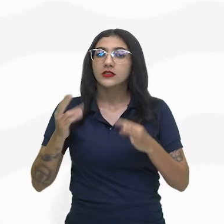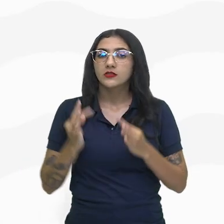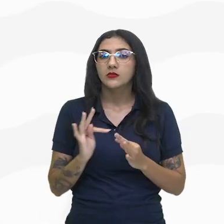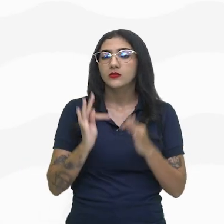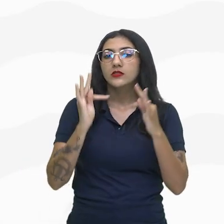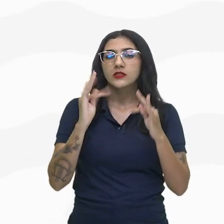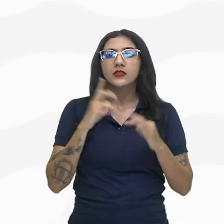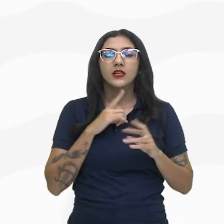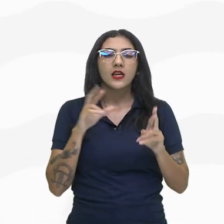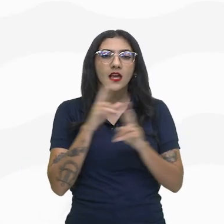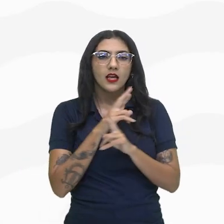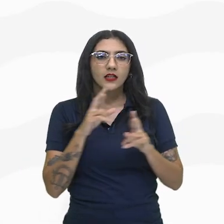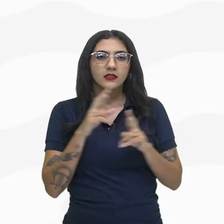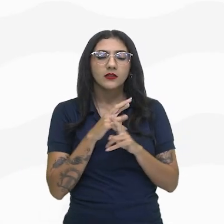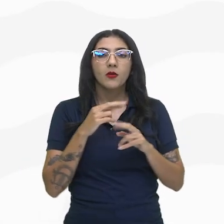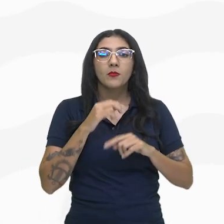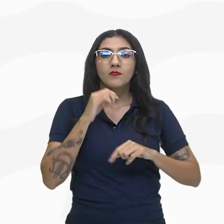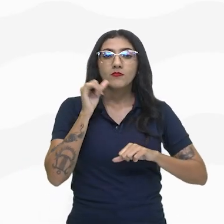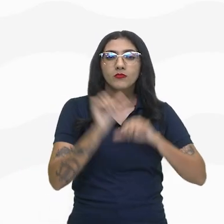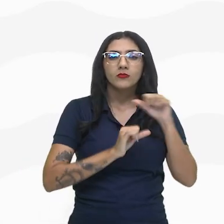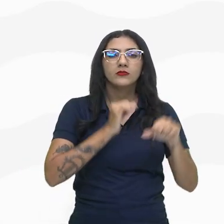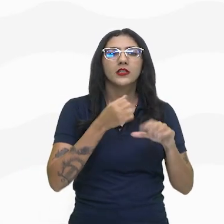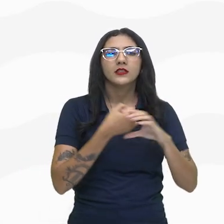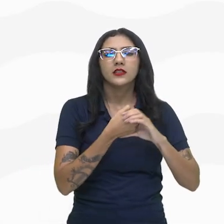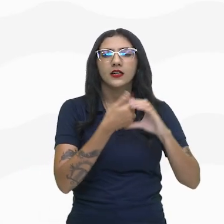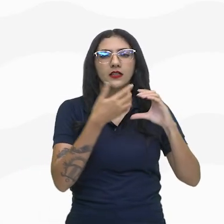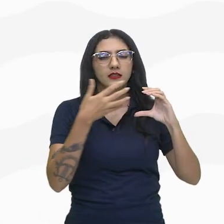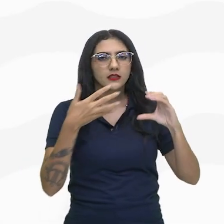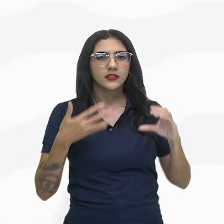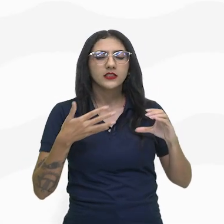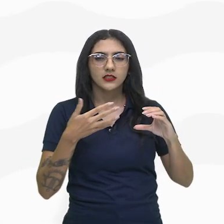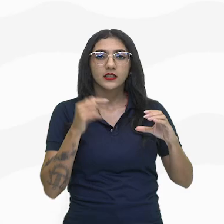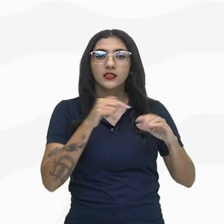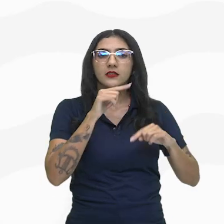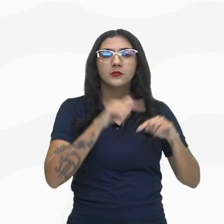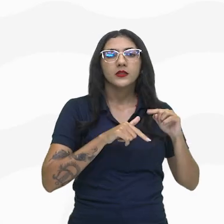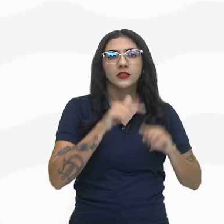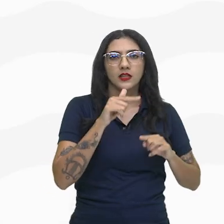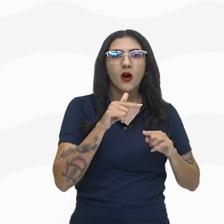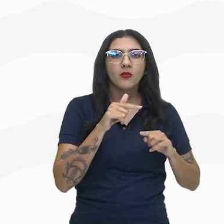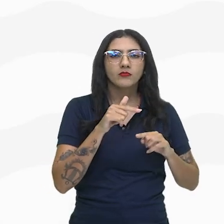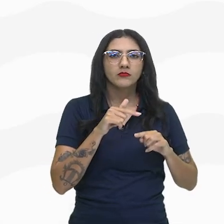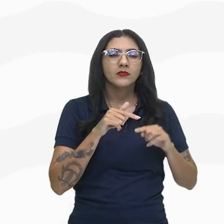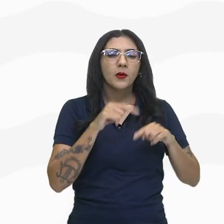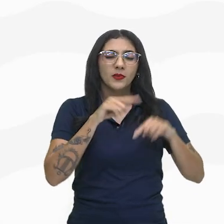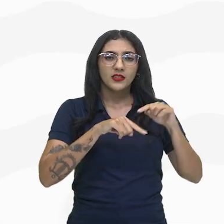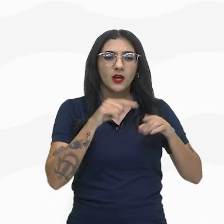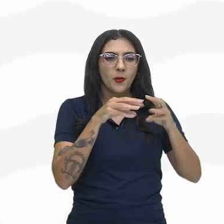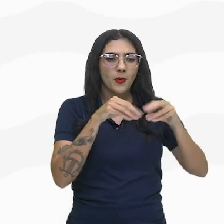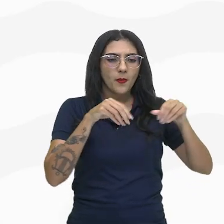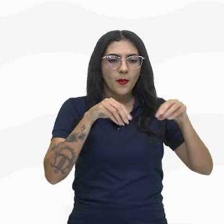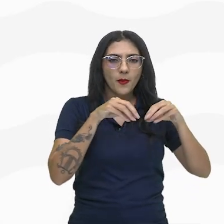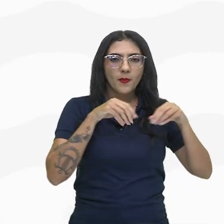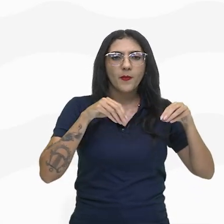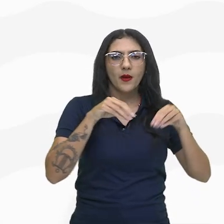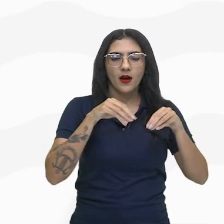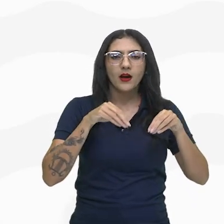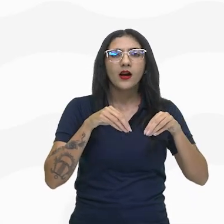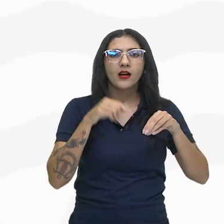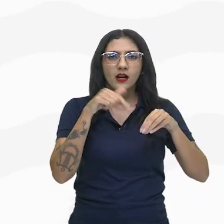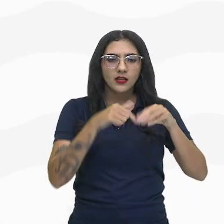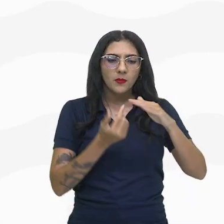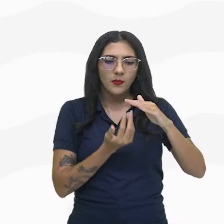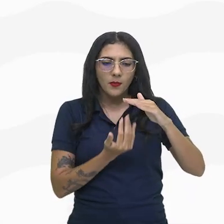envolve a transformação física dos materiais, como trituração e lavagem e processamento, para transformá-los em